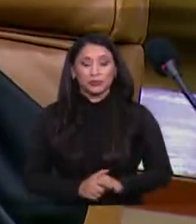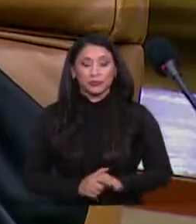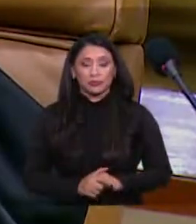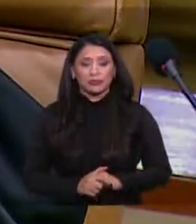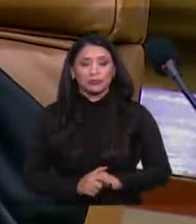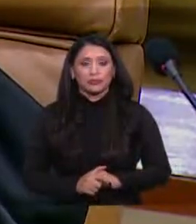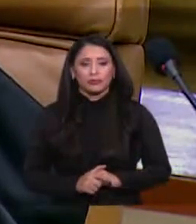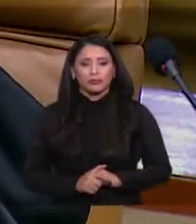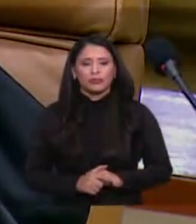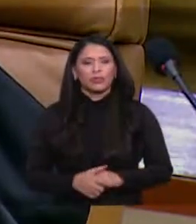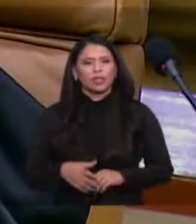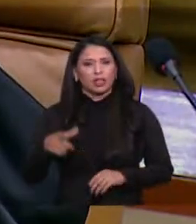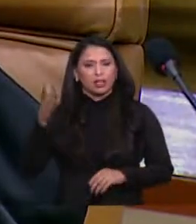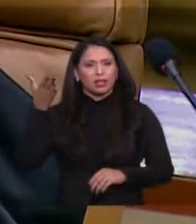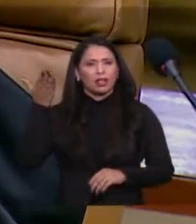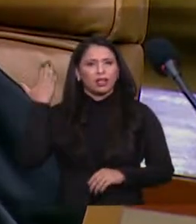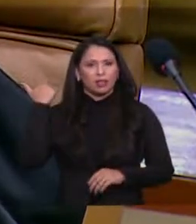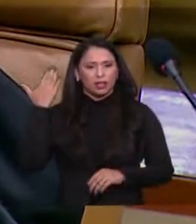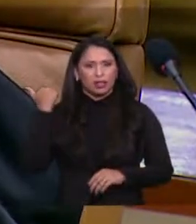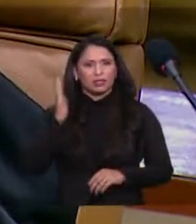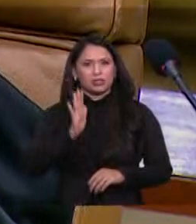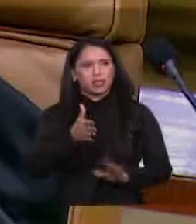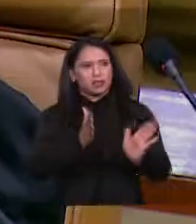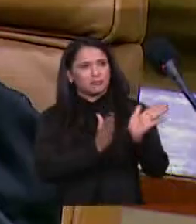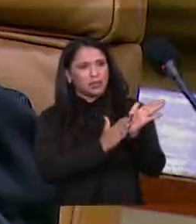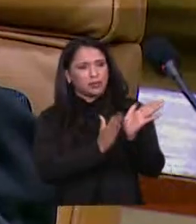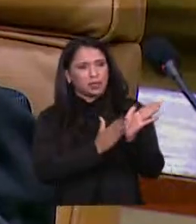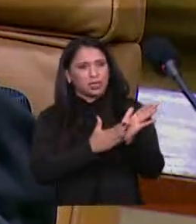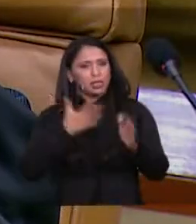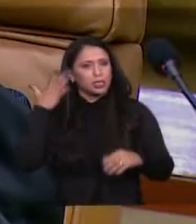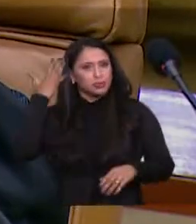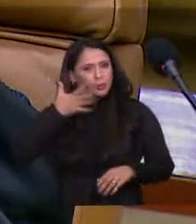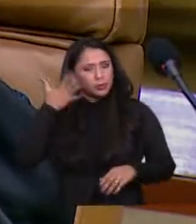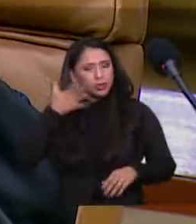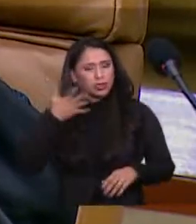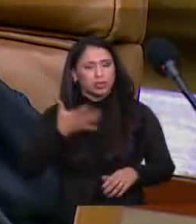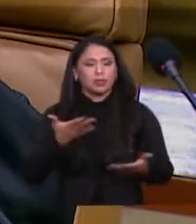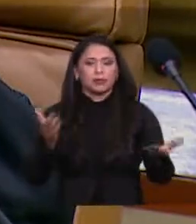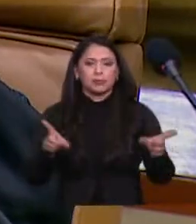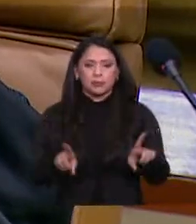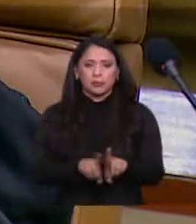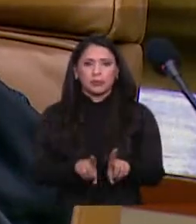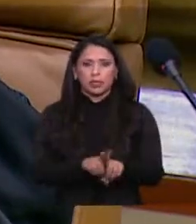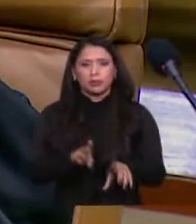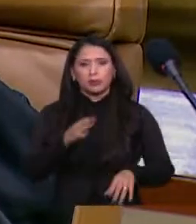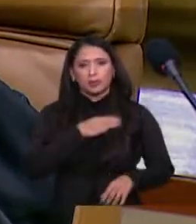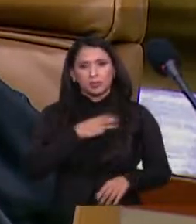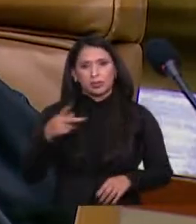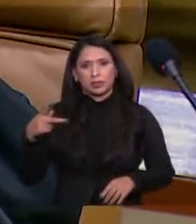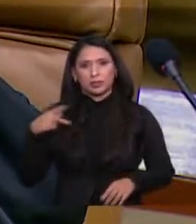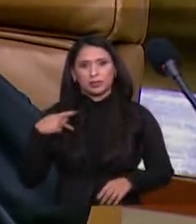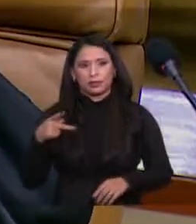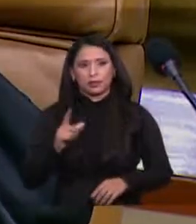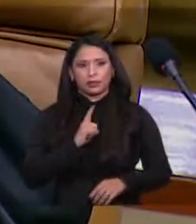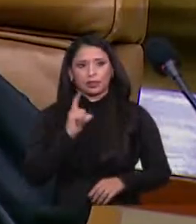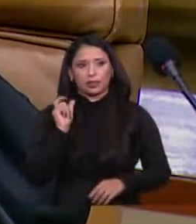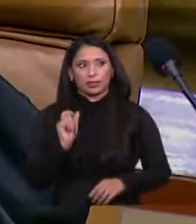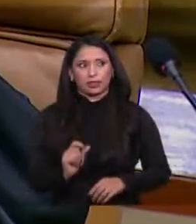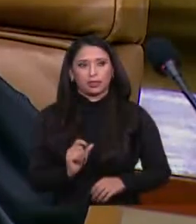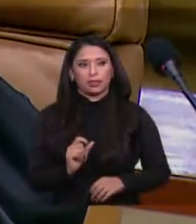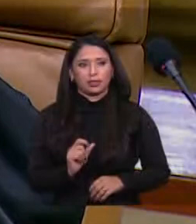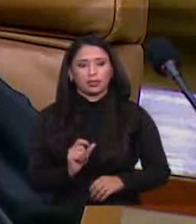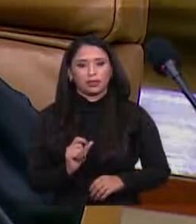eu já houver a saudade também a sustentações rurais inclusive do Ministério Público Federal aqui para gente presente hoje